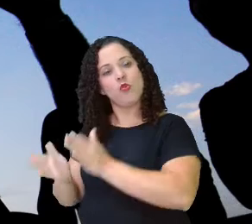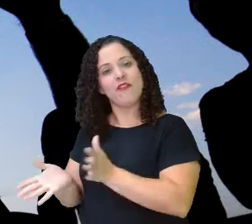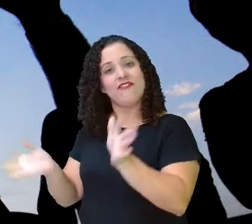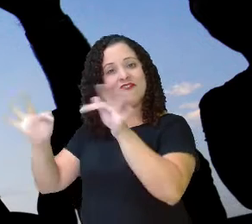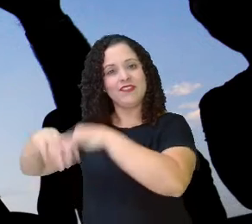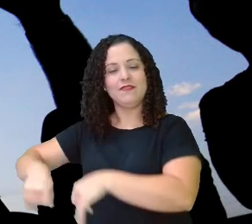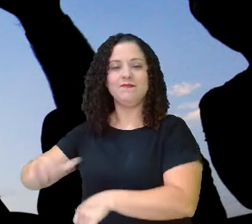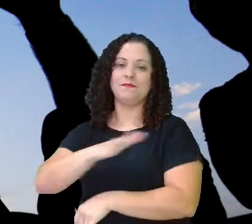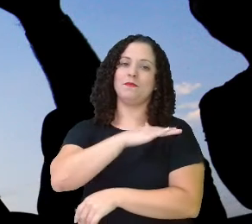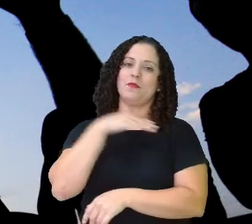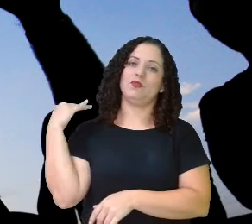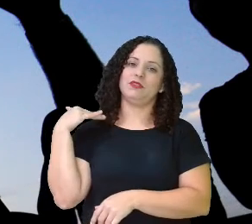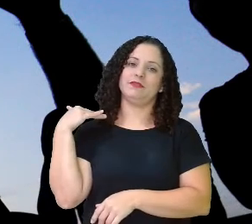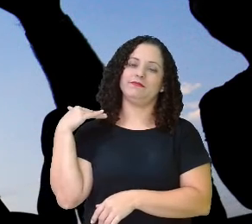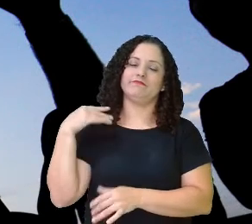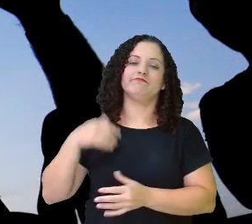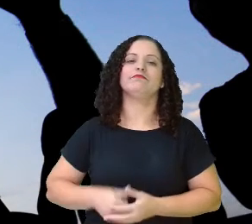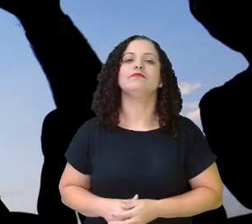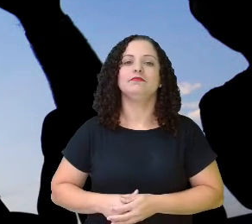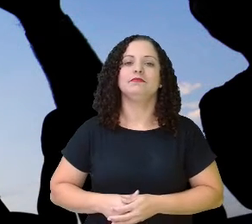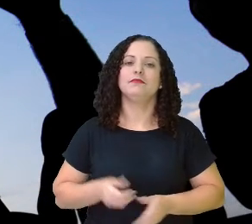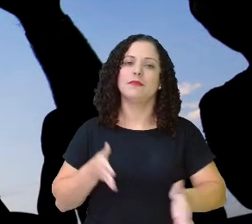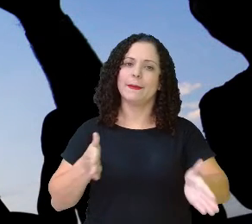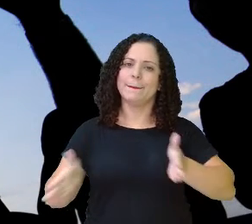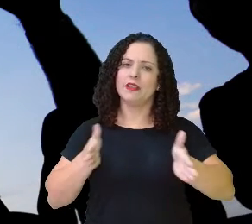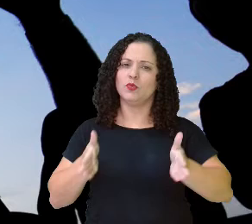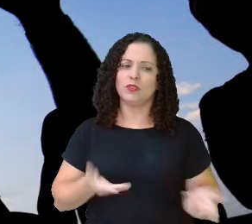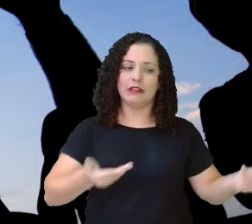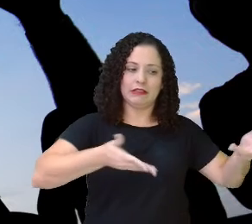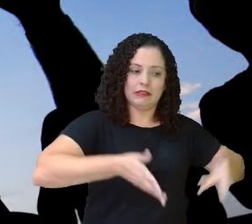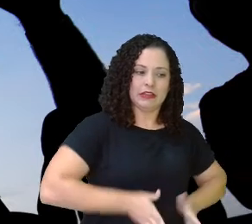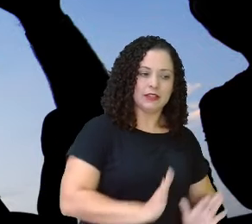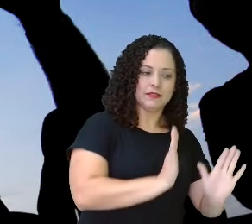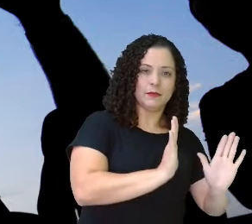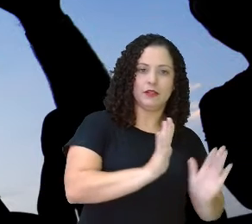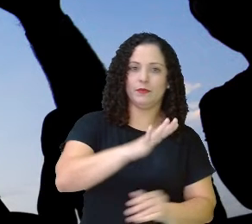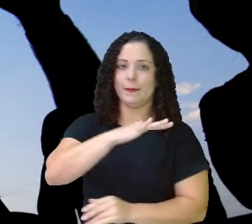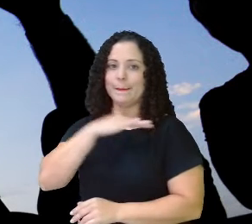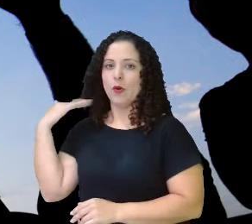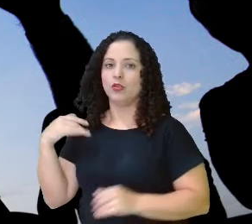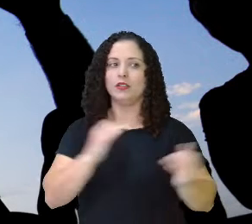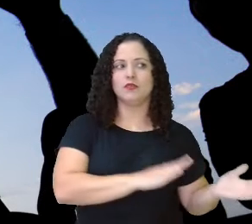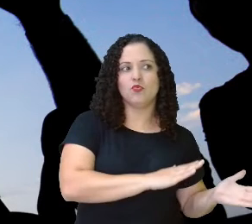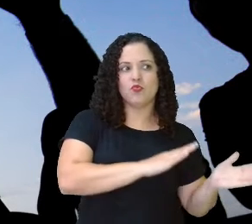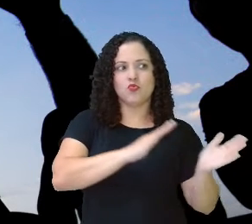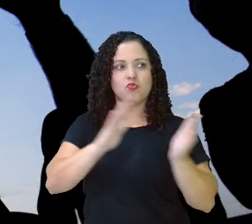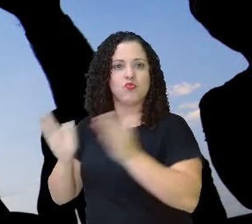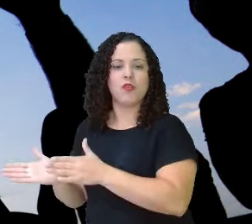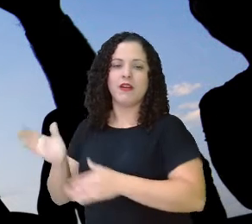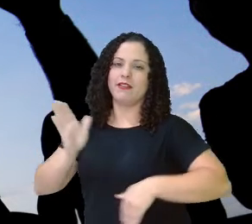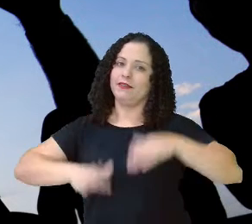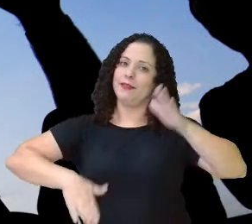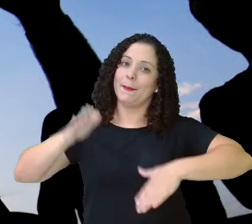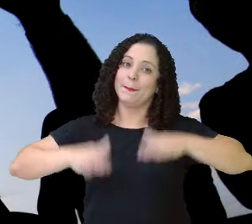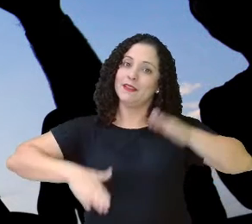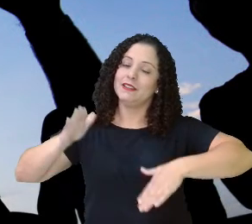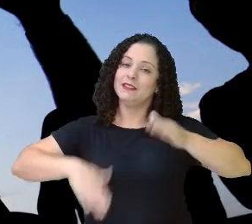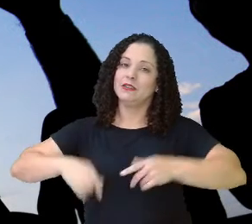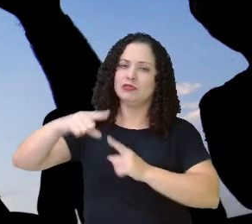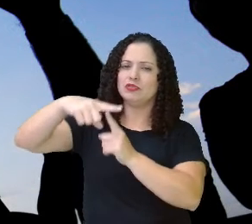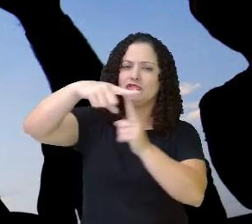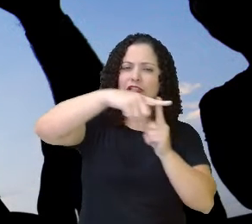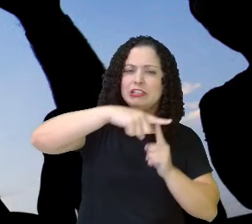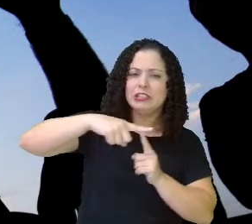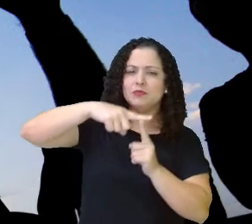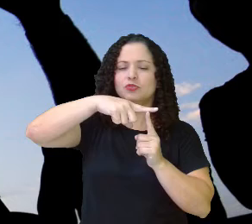encerra. O período entre o nascimento e a morte varia bastante, de acordo com a espécie e diversos outros